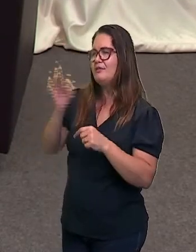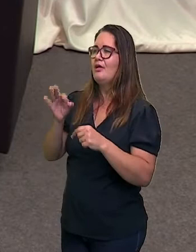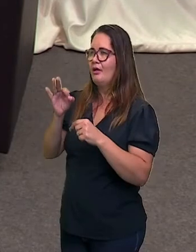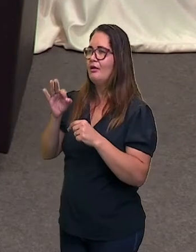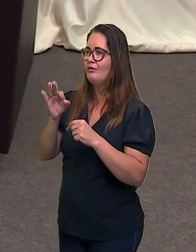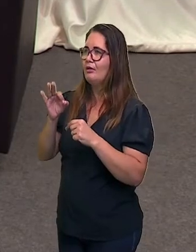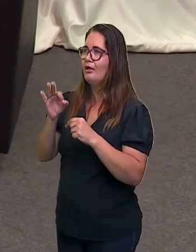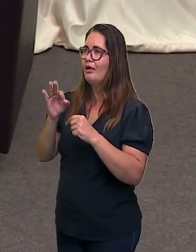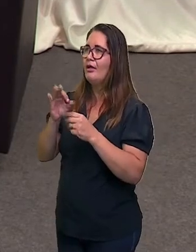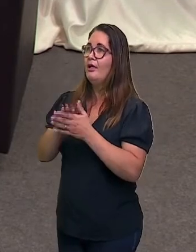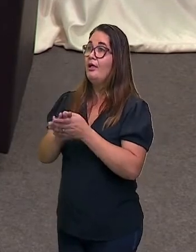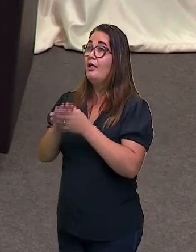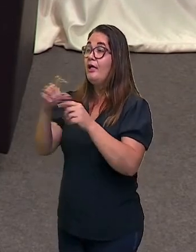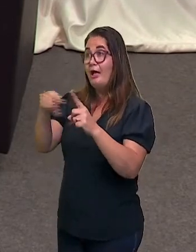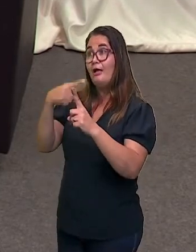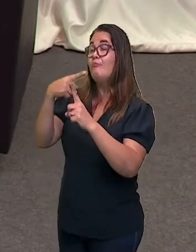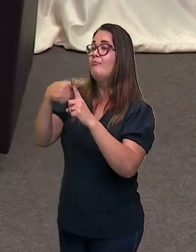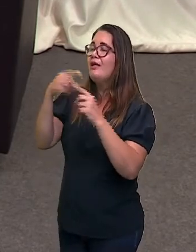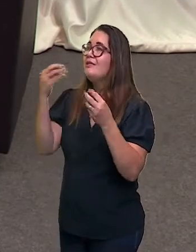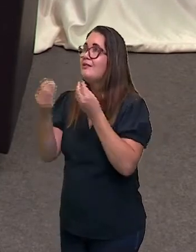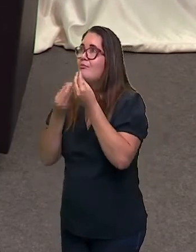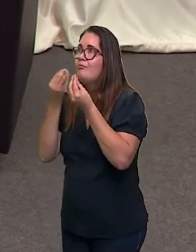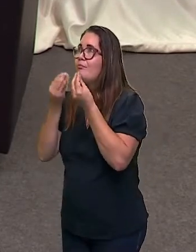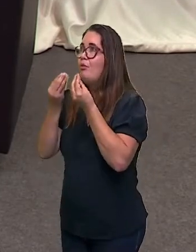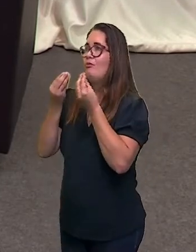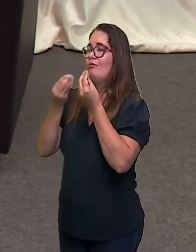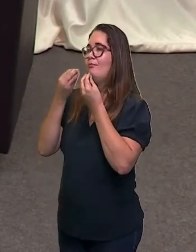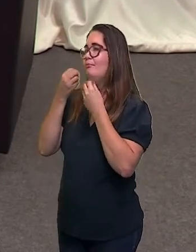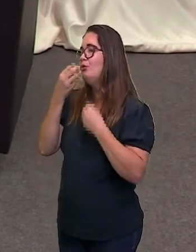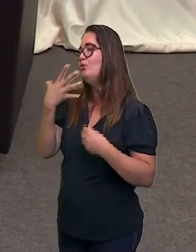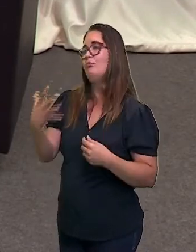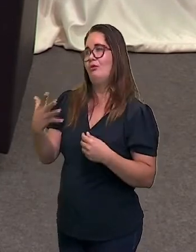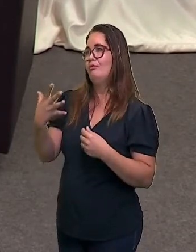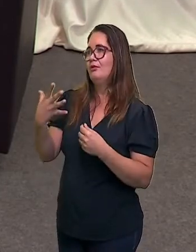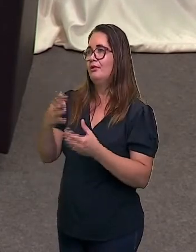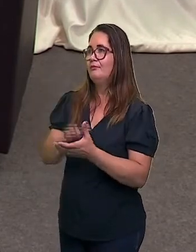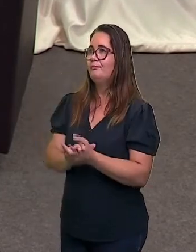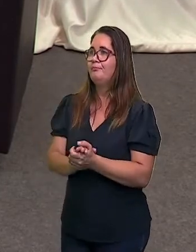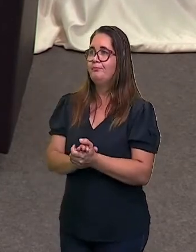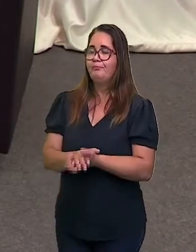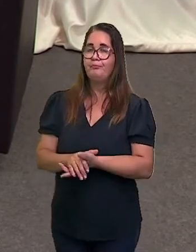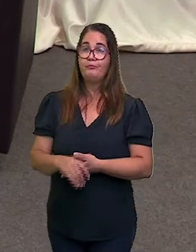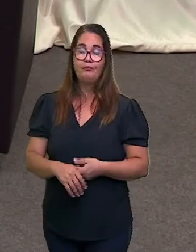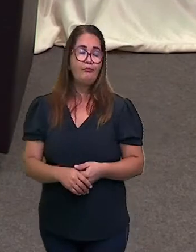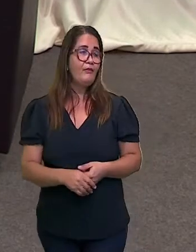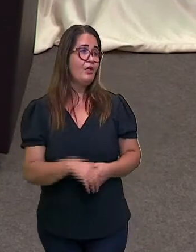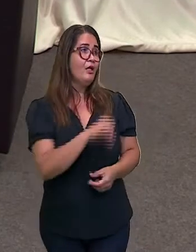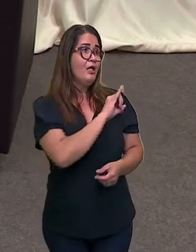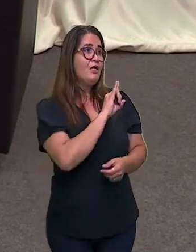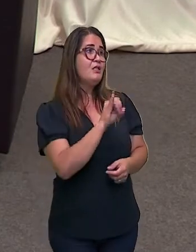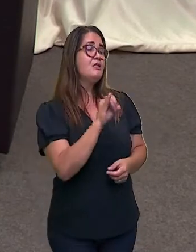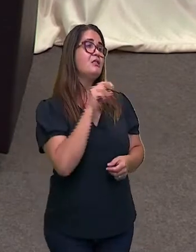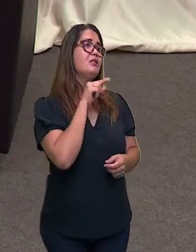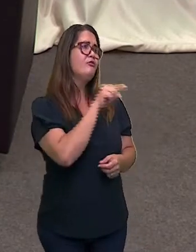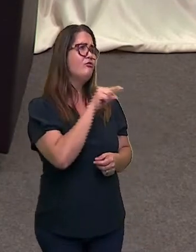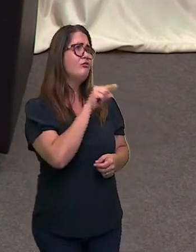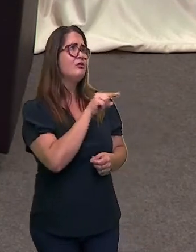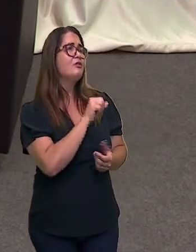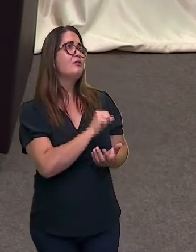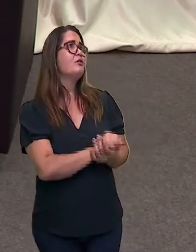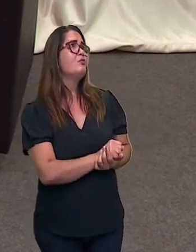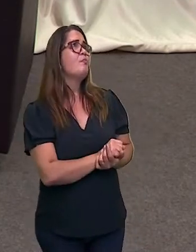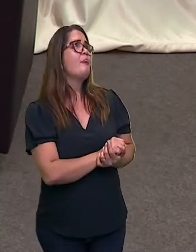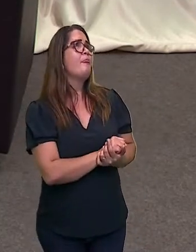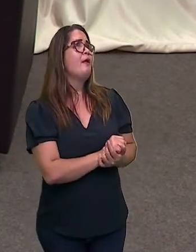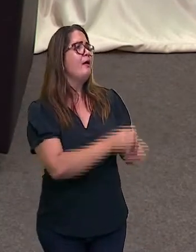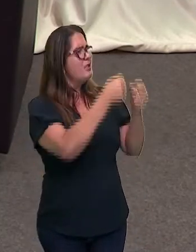e realmente elevam o conhecimento dos alunos. E se você pudesse